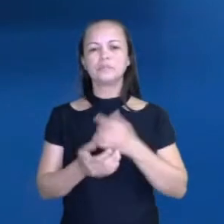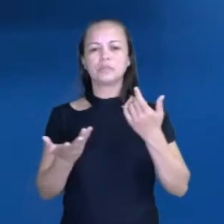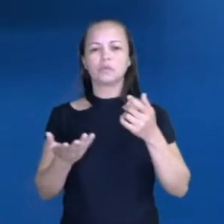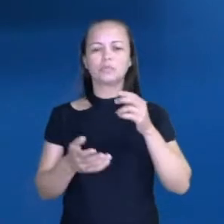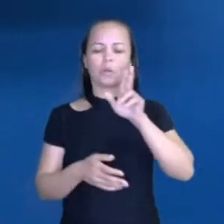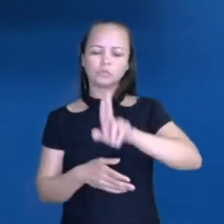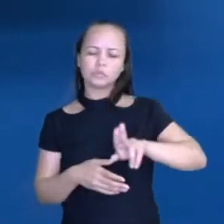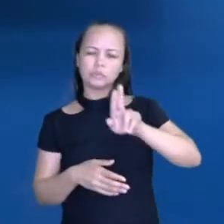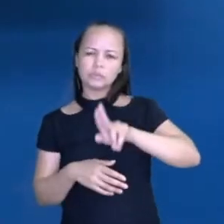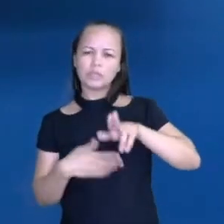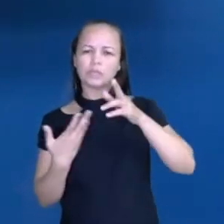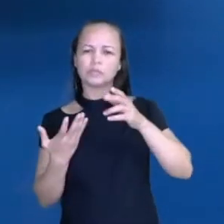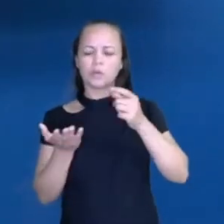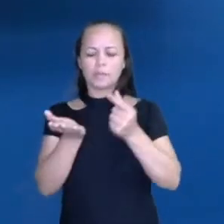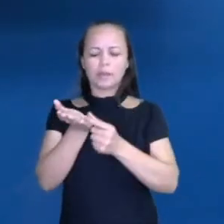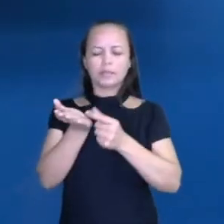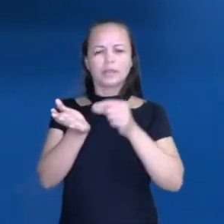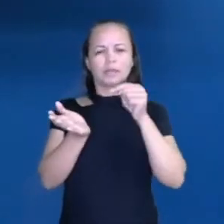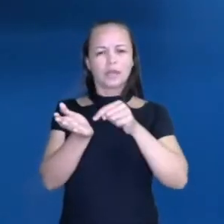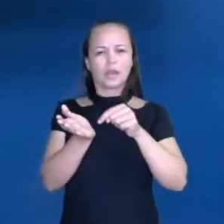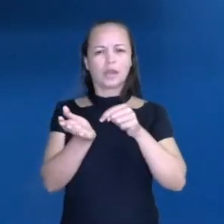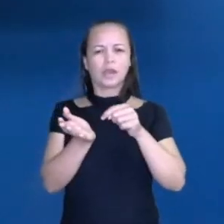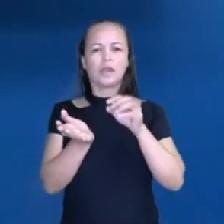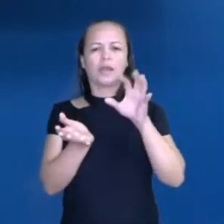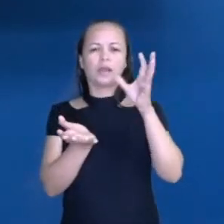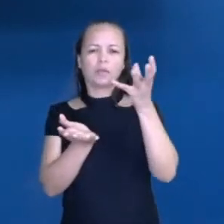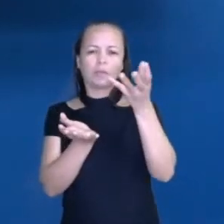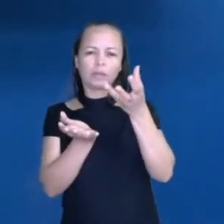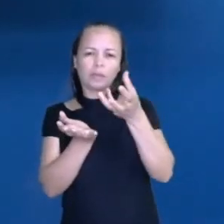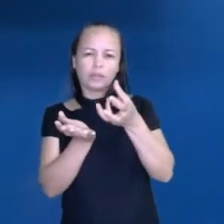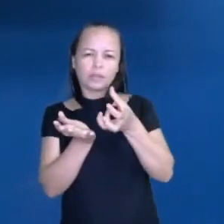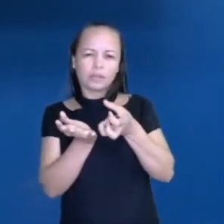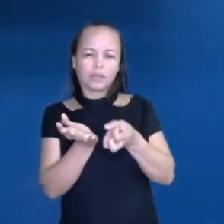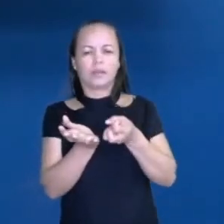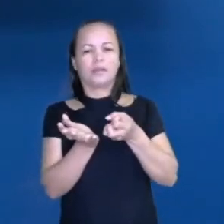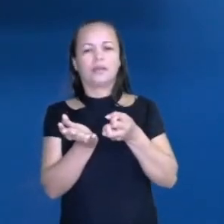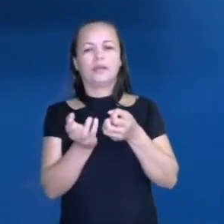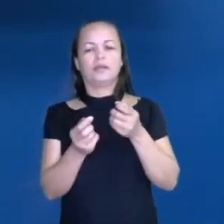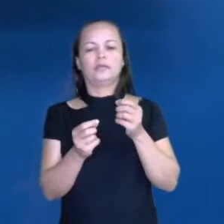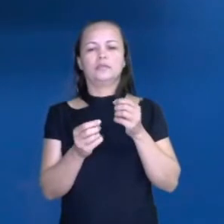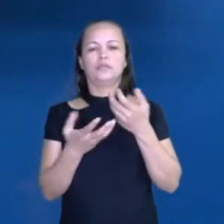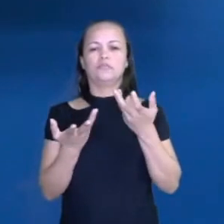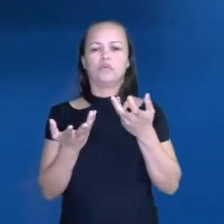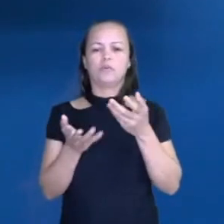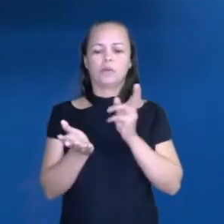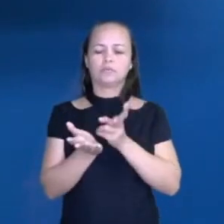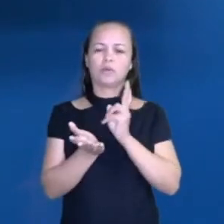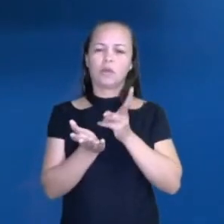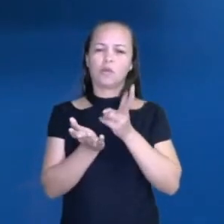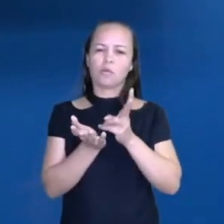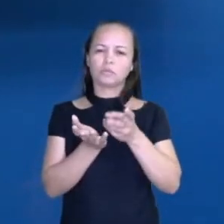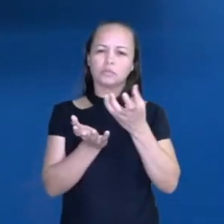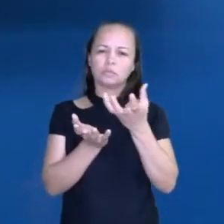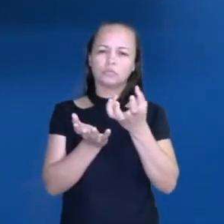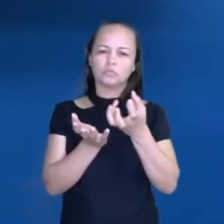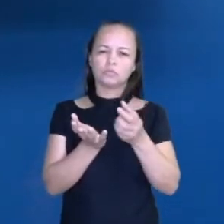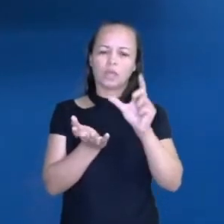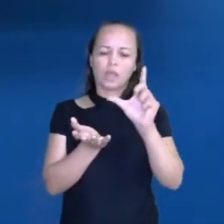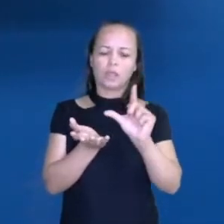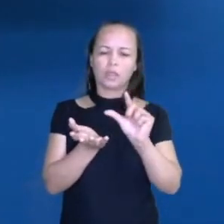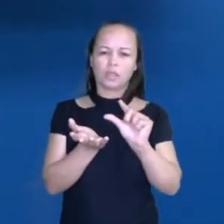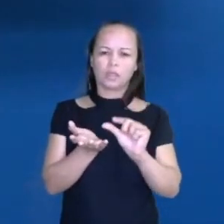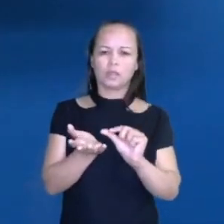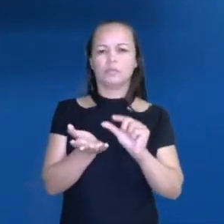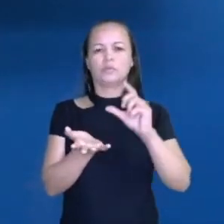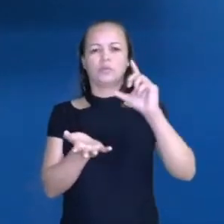tá usando muito o celular tá acontecendo com a bateria ela começa a decair e forma tiro tá vai